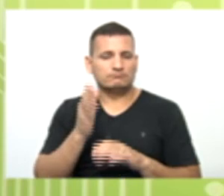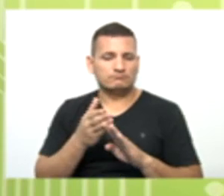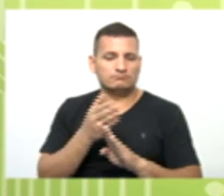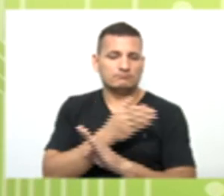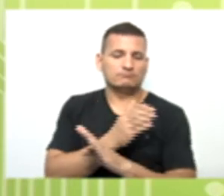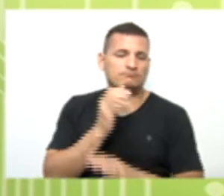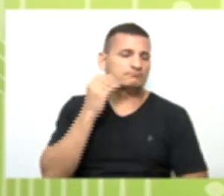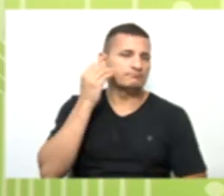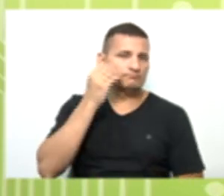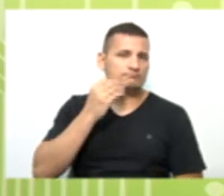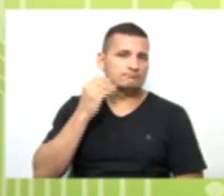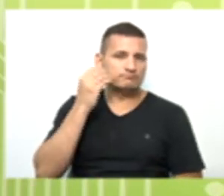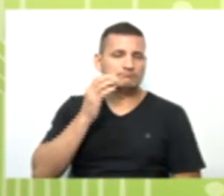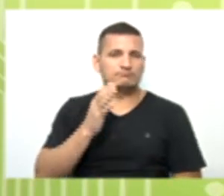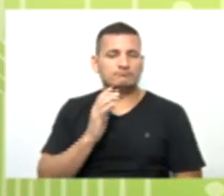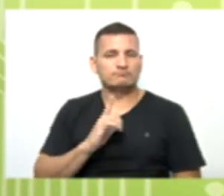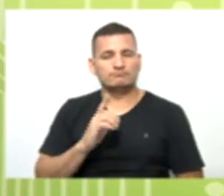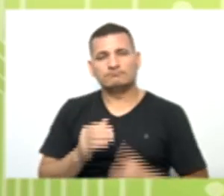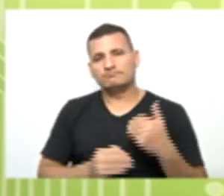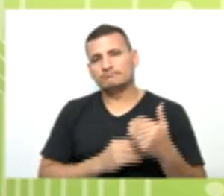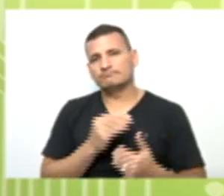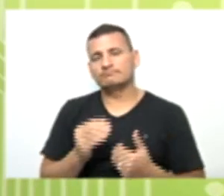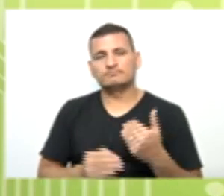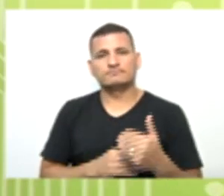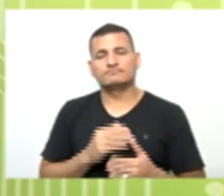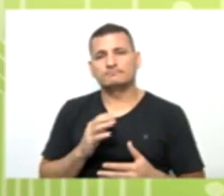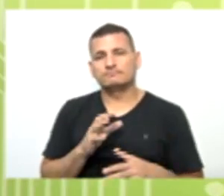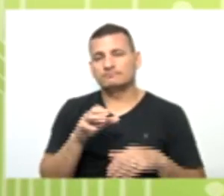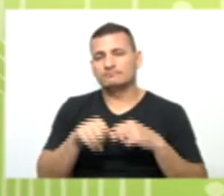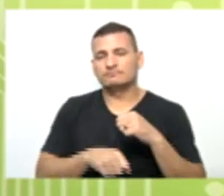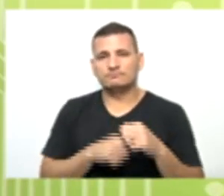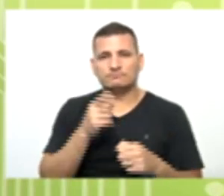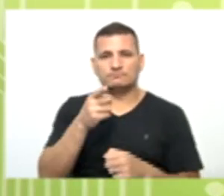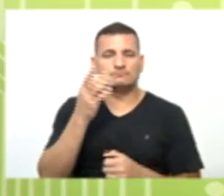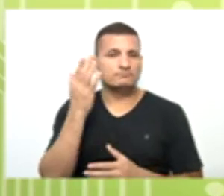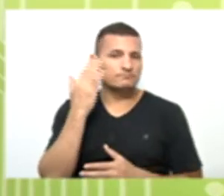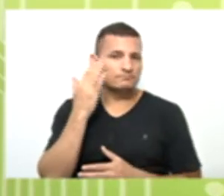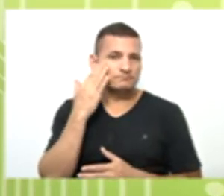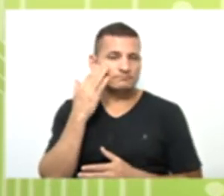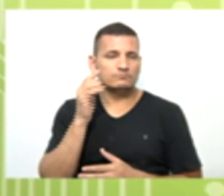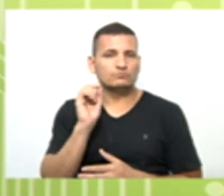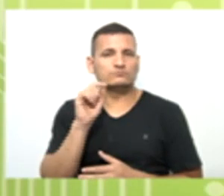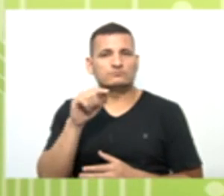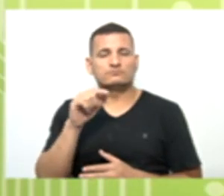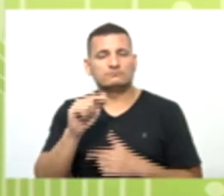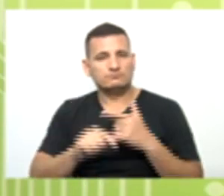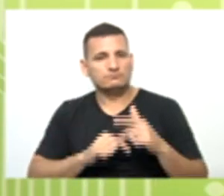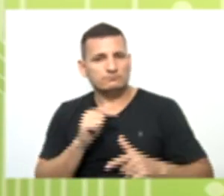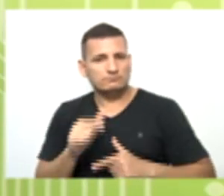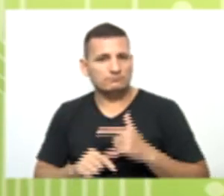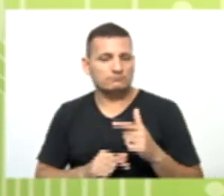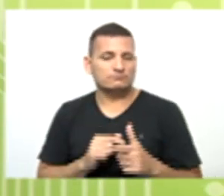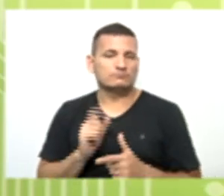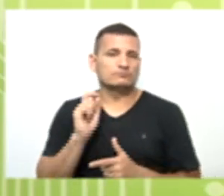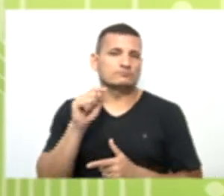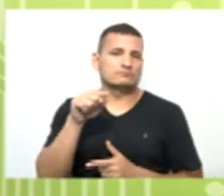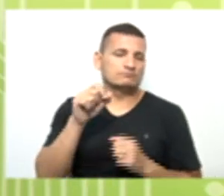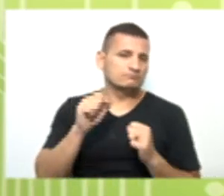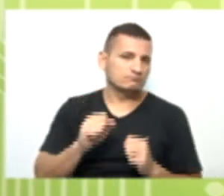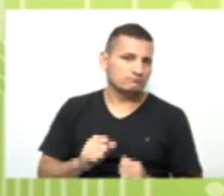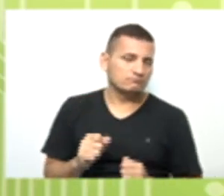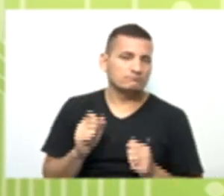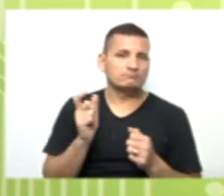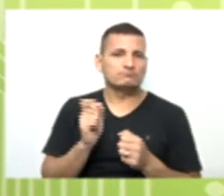né, um processo de formação que você sabe naquilo que você vai trabalhar, o que você pode